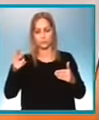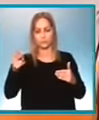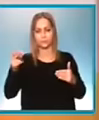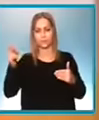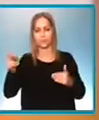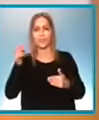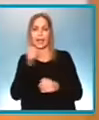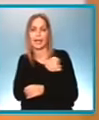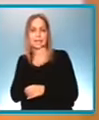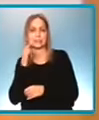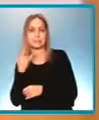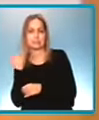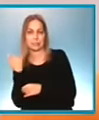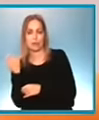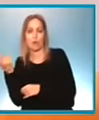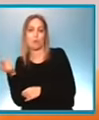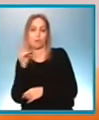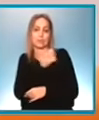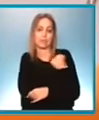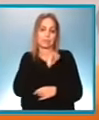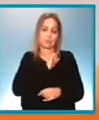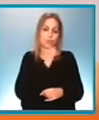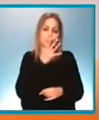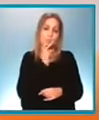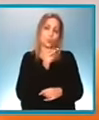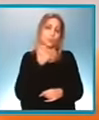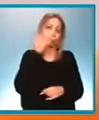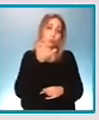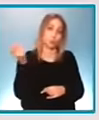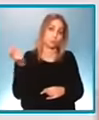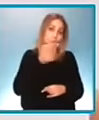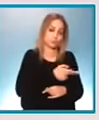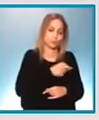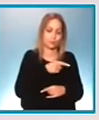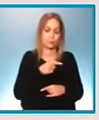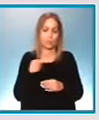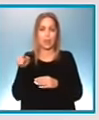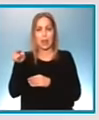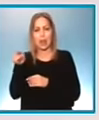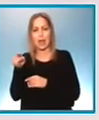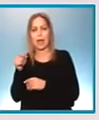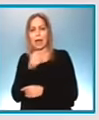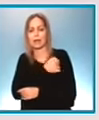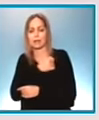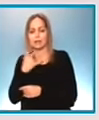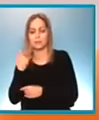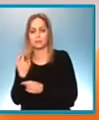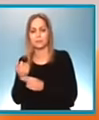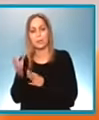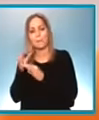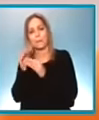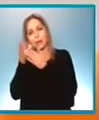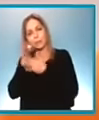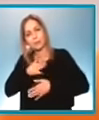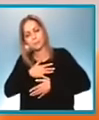Sim. Mas pronto. E foi durante esses 4 anos que descobriu mais da música e que descobriu a paixão